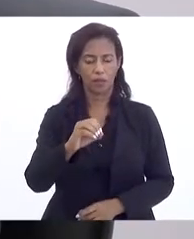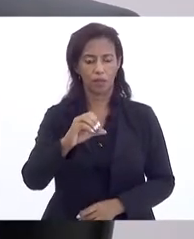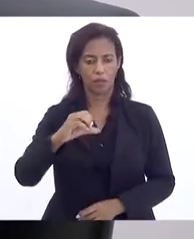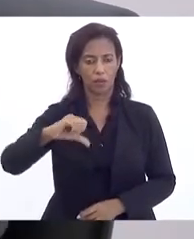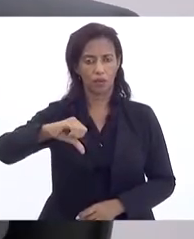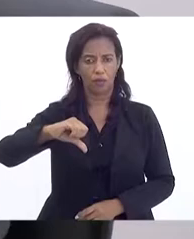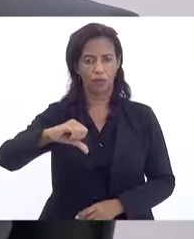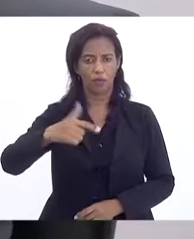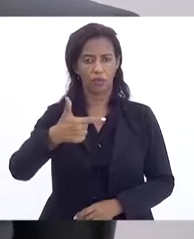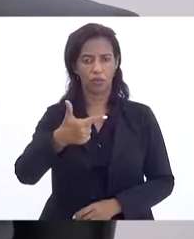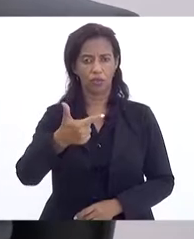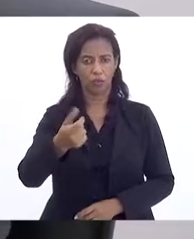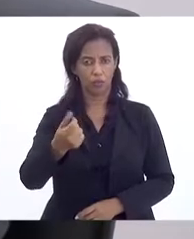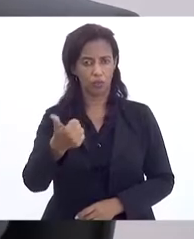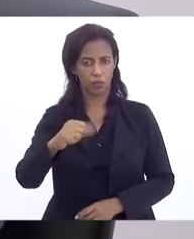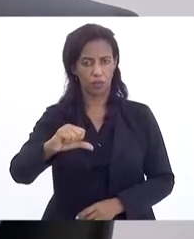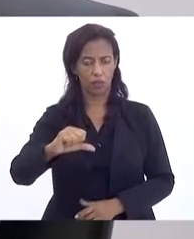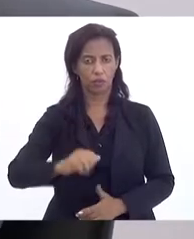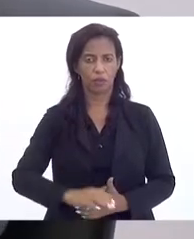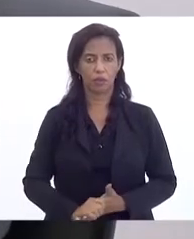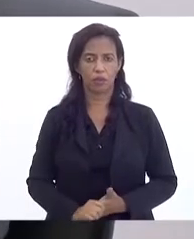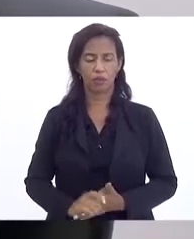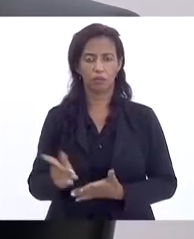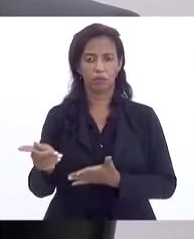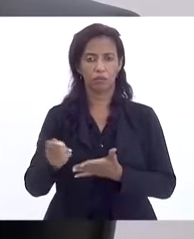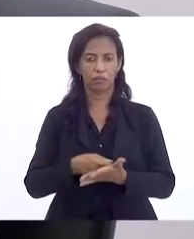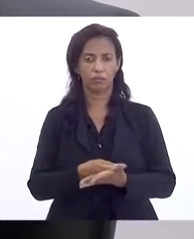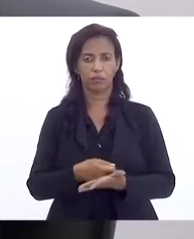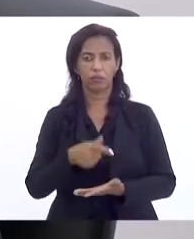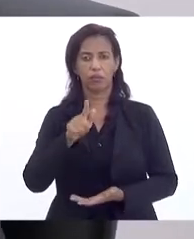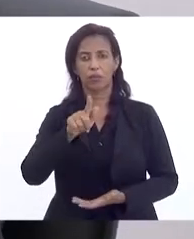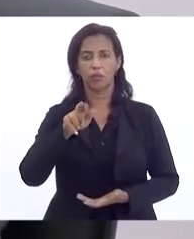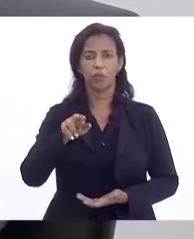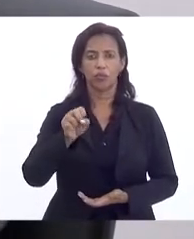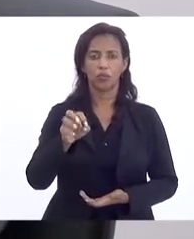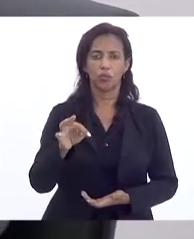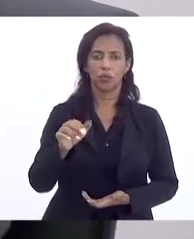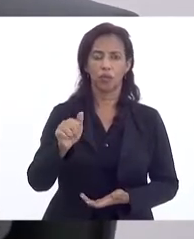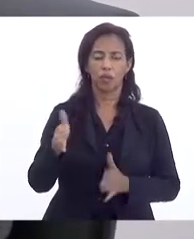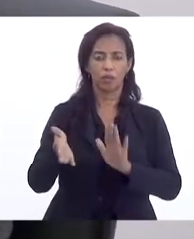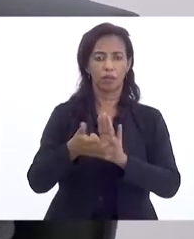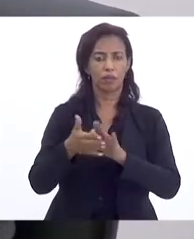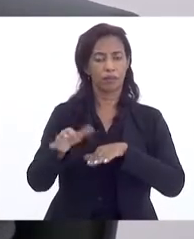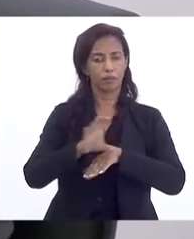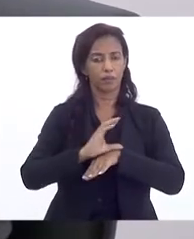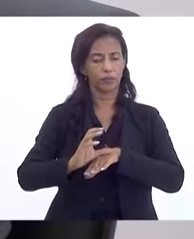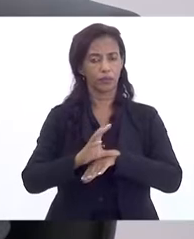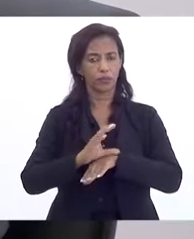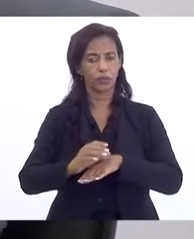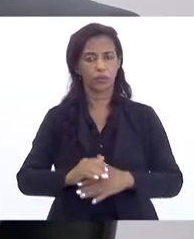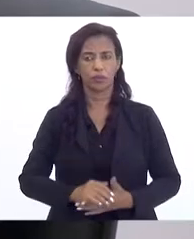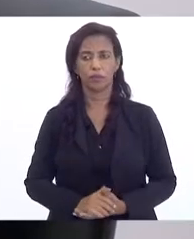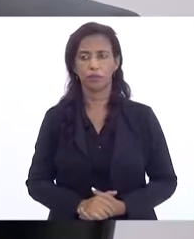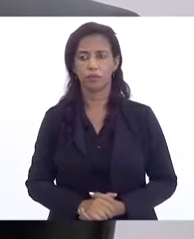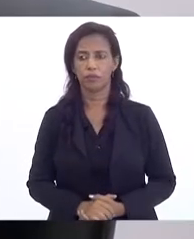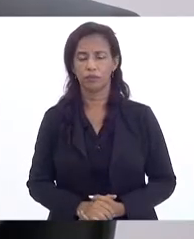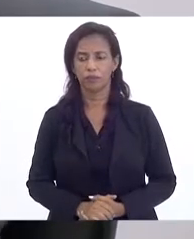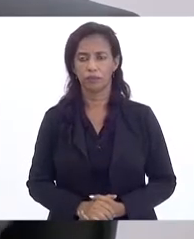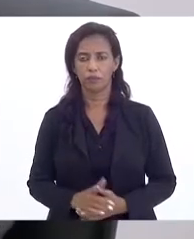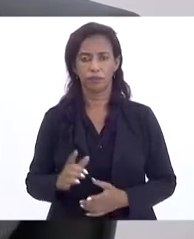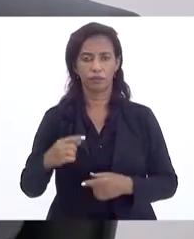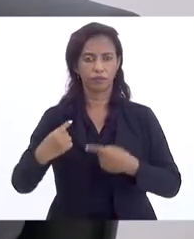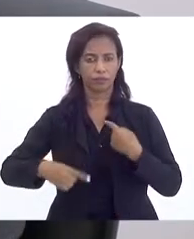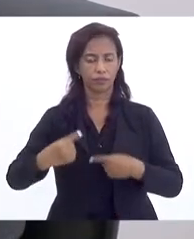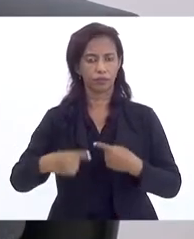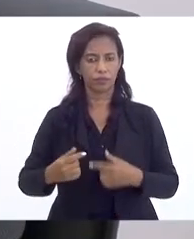409, de 2019, de autoria do deputado Gustavo Schmidt, parecer pela constitucionalidade. Em